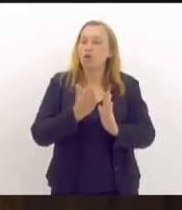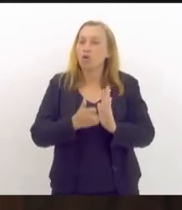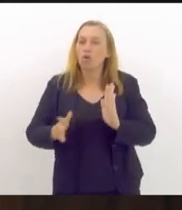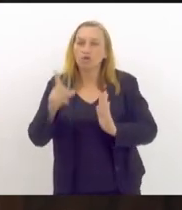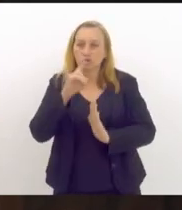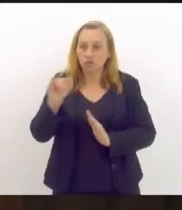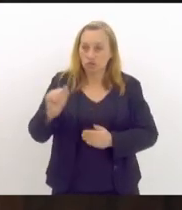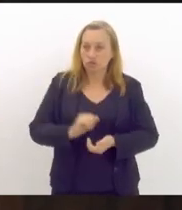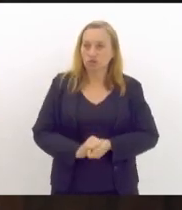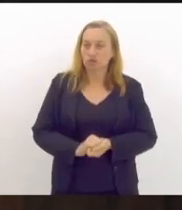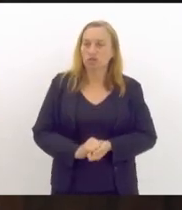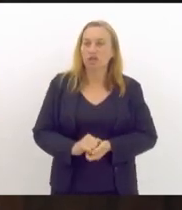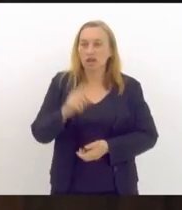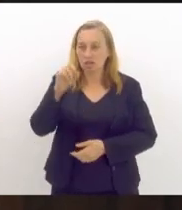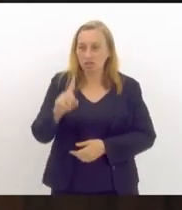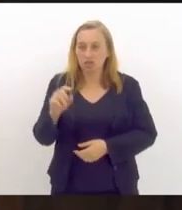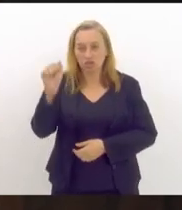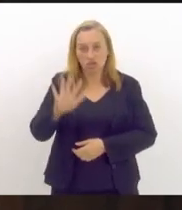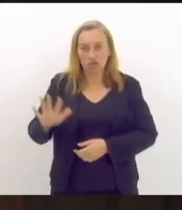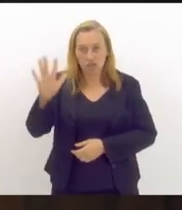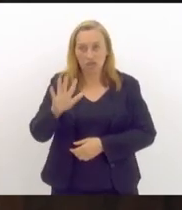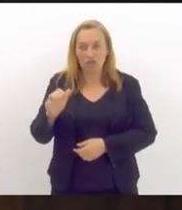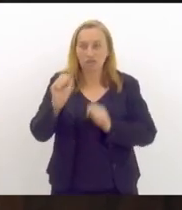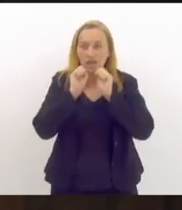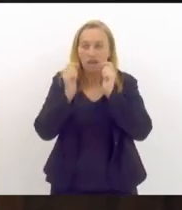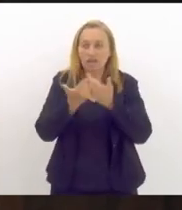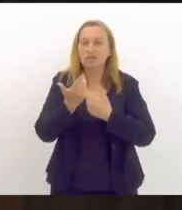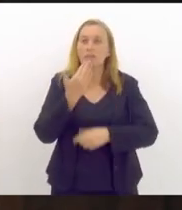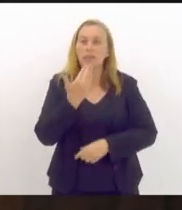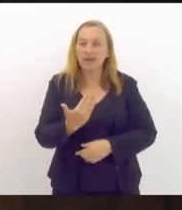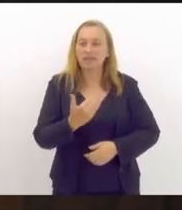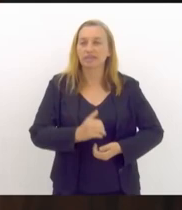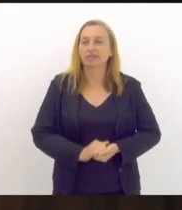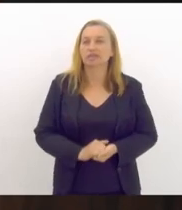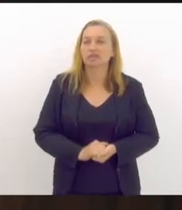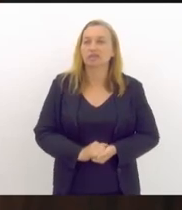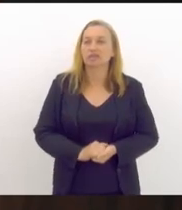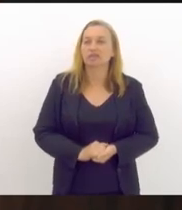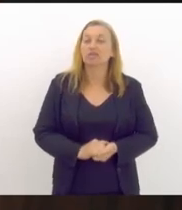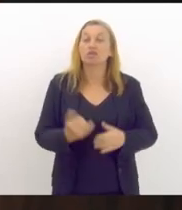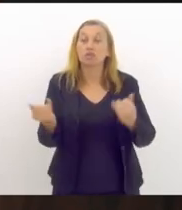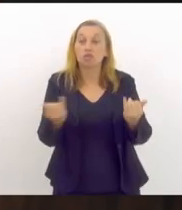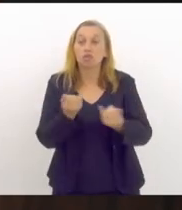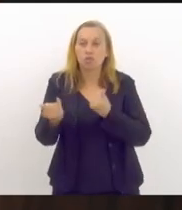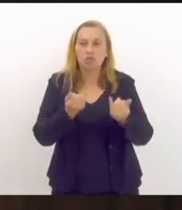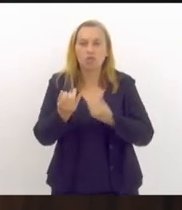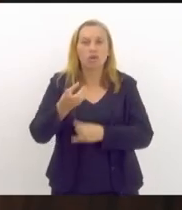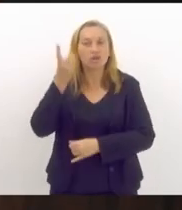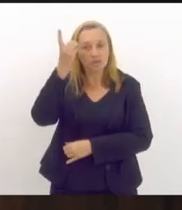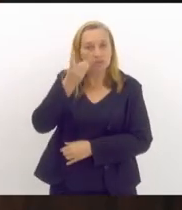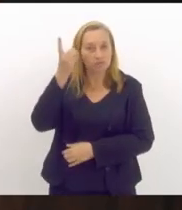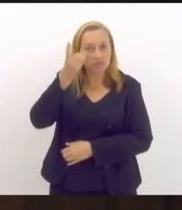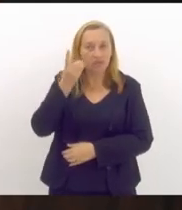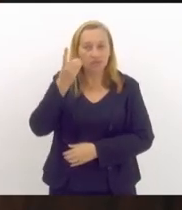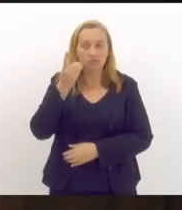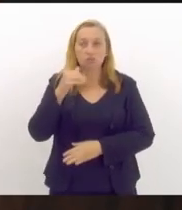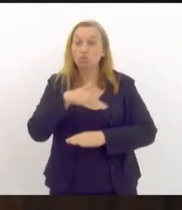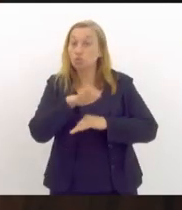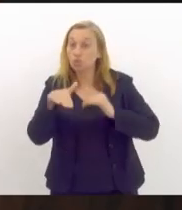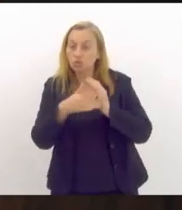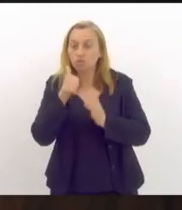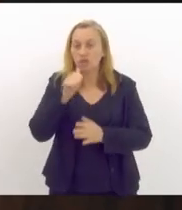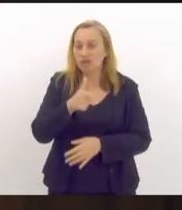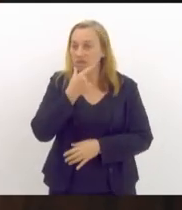do dia a diretoria geral da alerj solicita que seja informado aos deputados e deputados